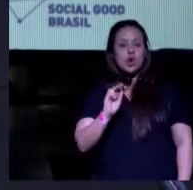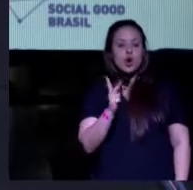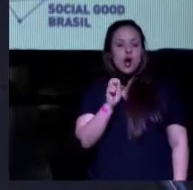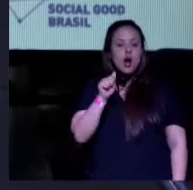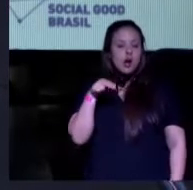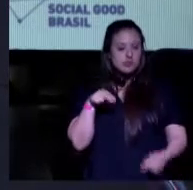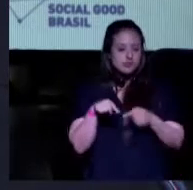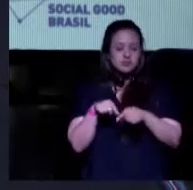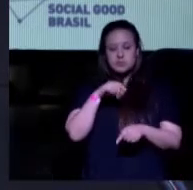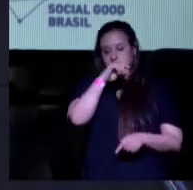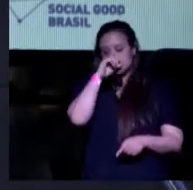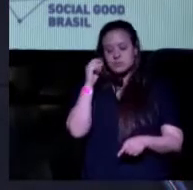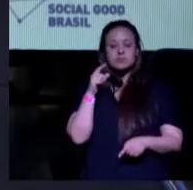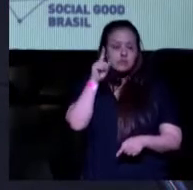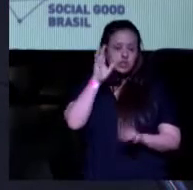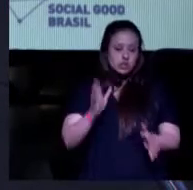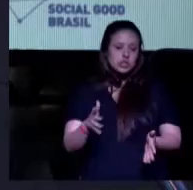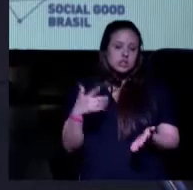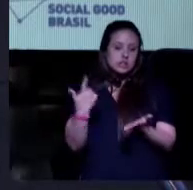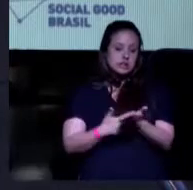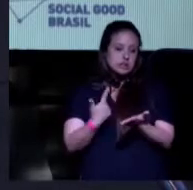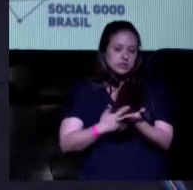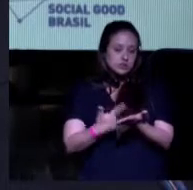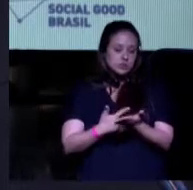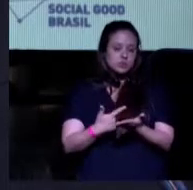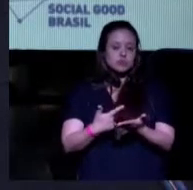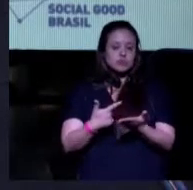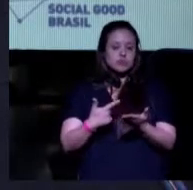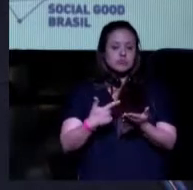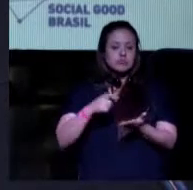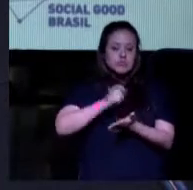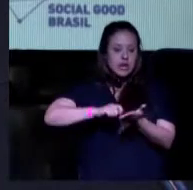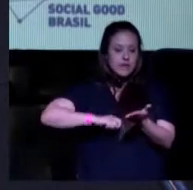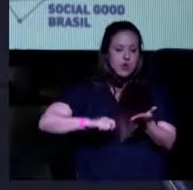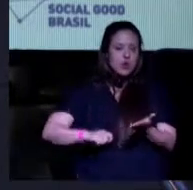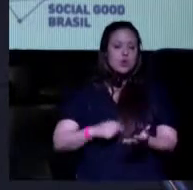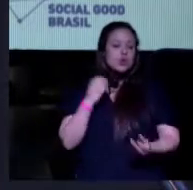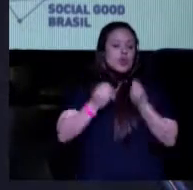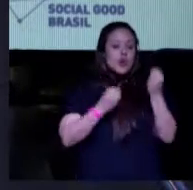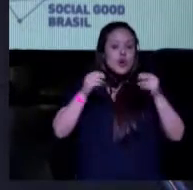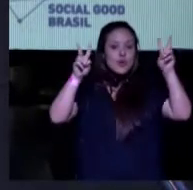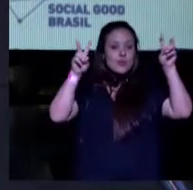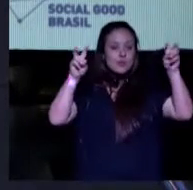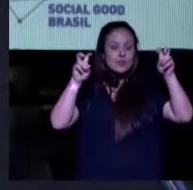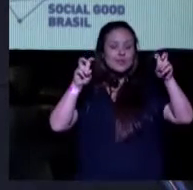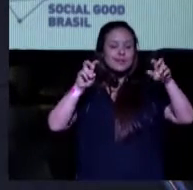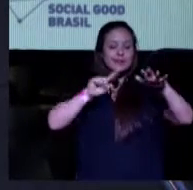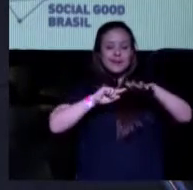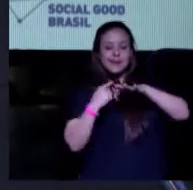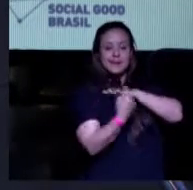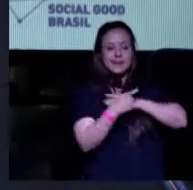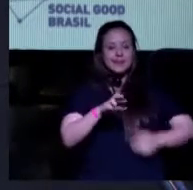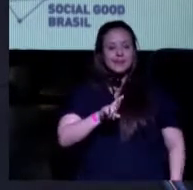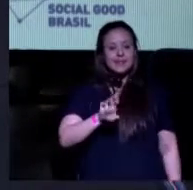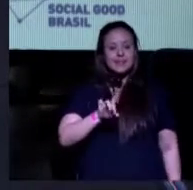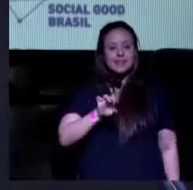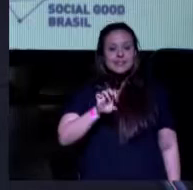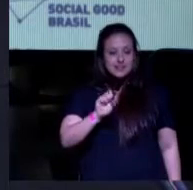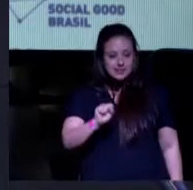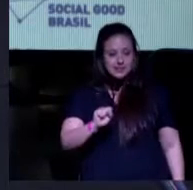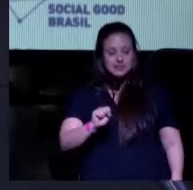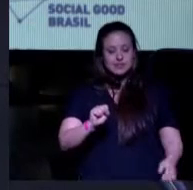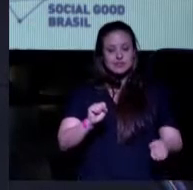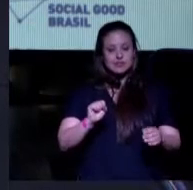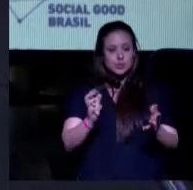livro que se chama do elf networks que é a riqueza das redes e fala para os temas interessantes mas é um dos livros mais importantes para